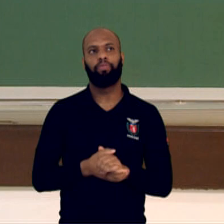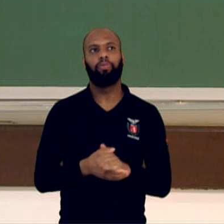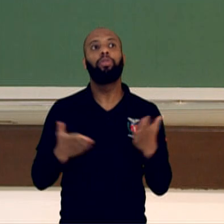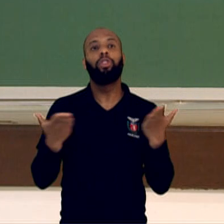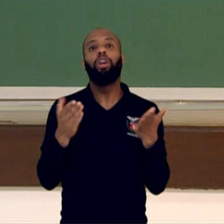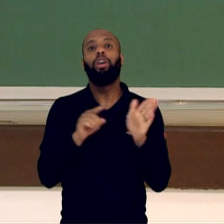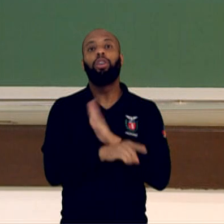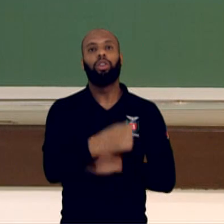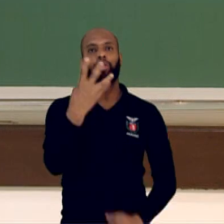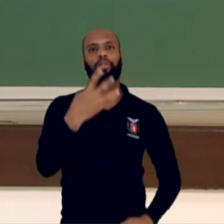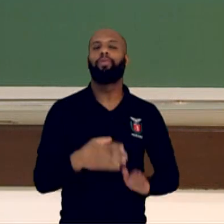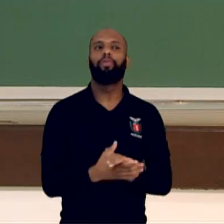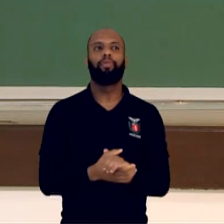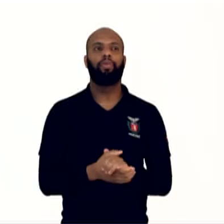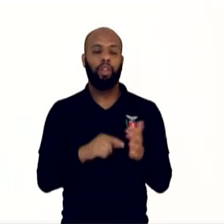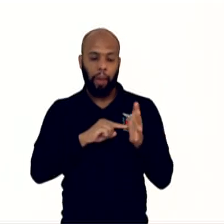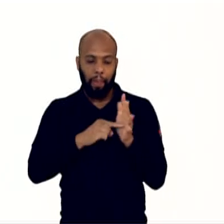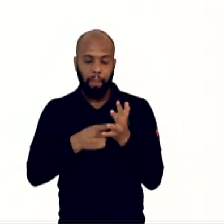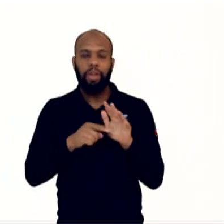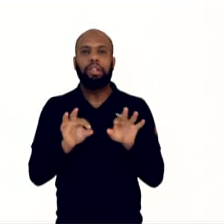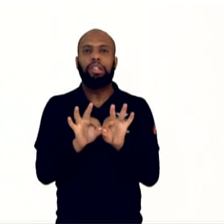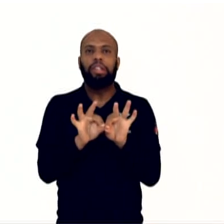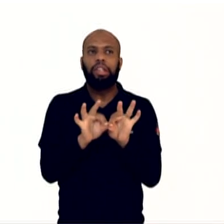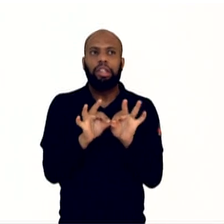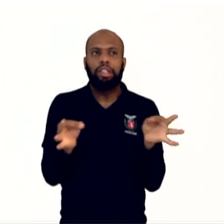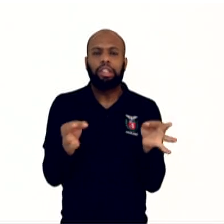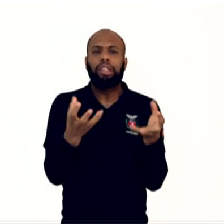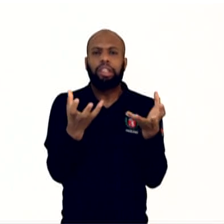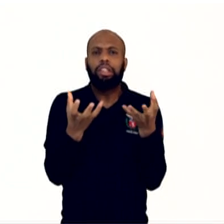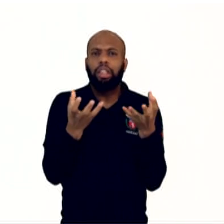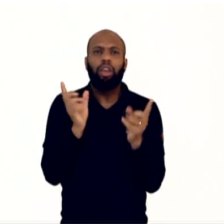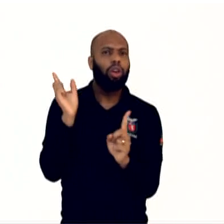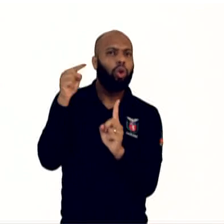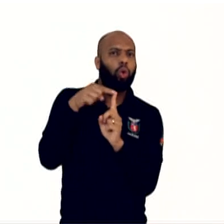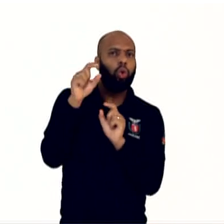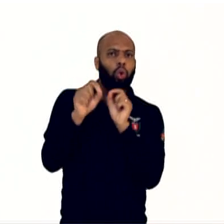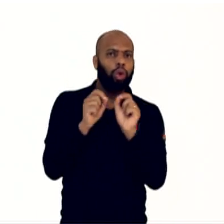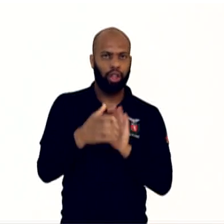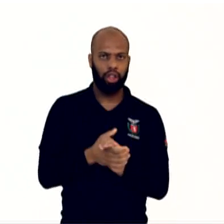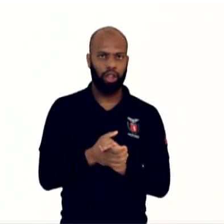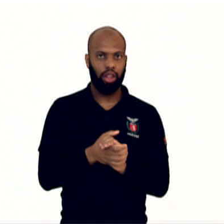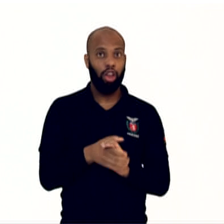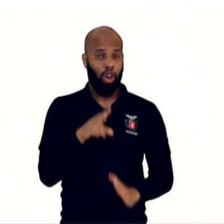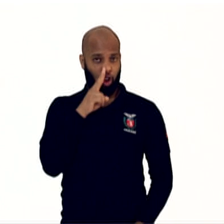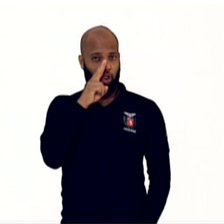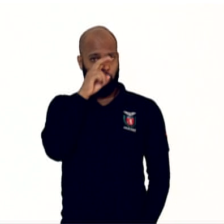4. Uma máquina simples visa, letra A, fazer a força